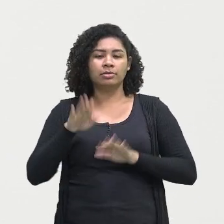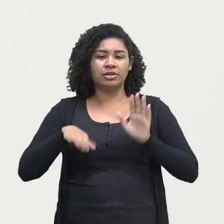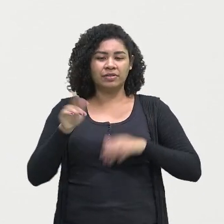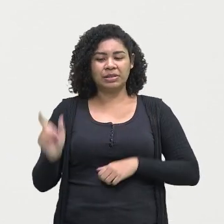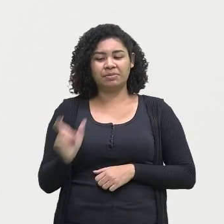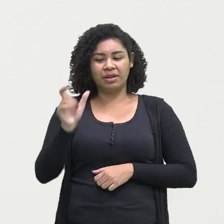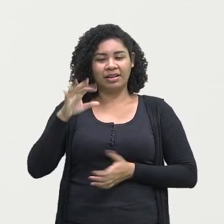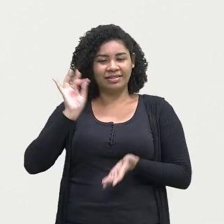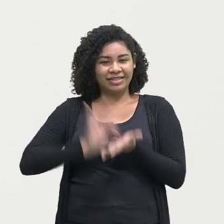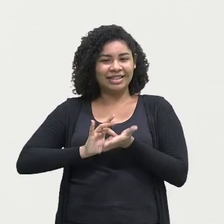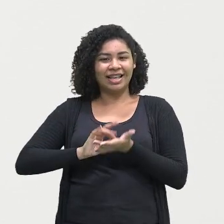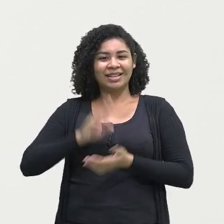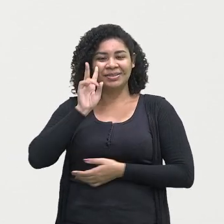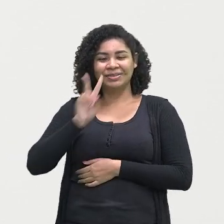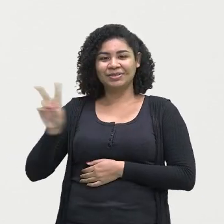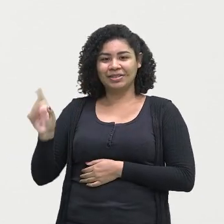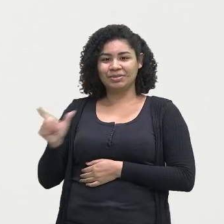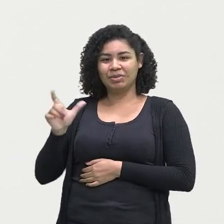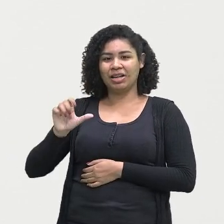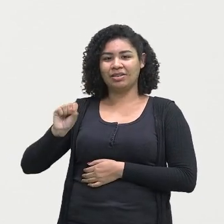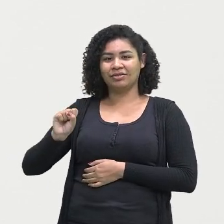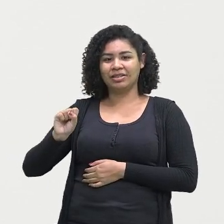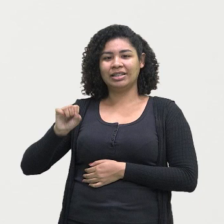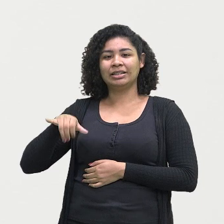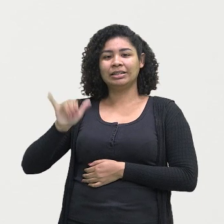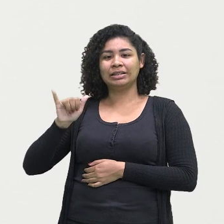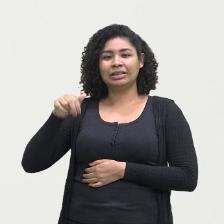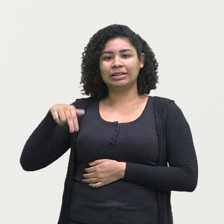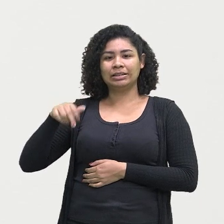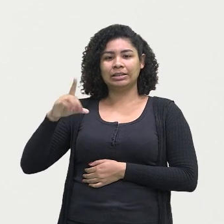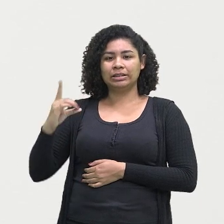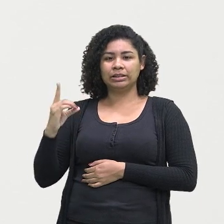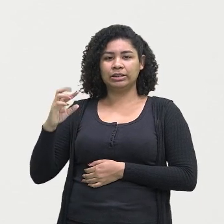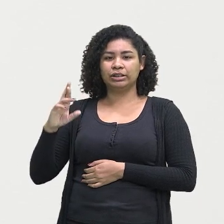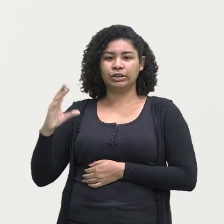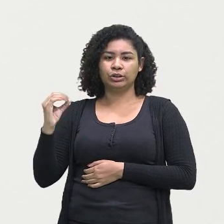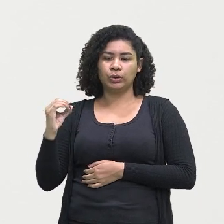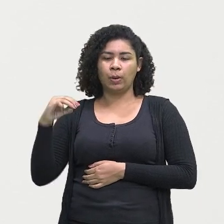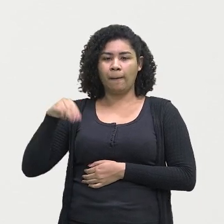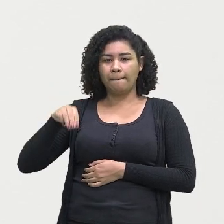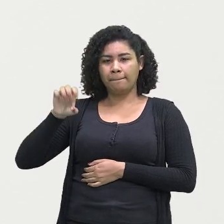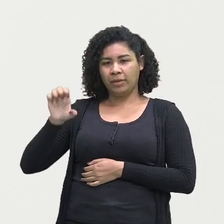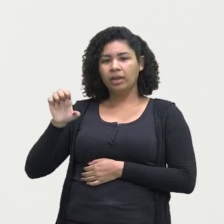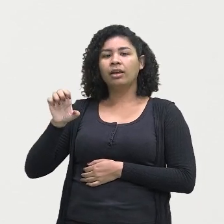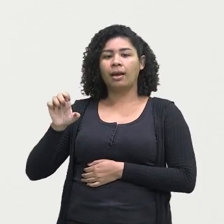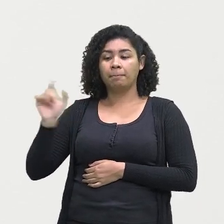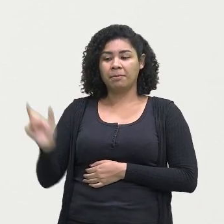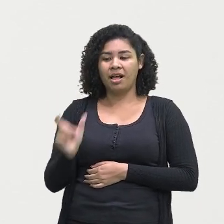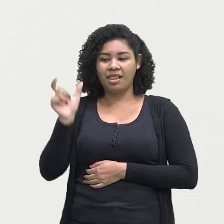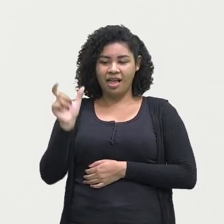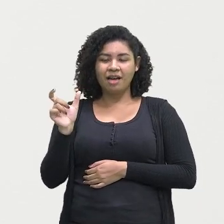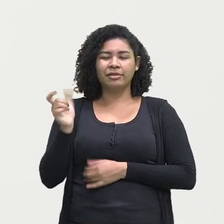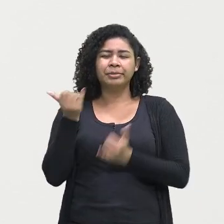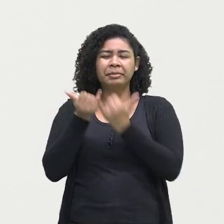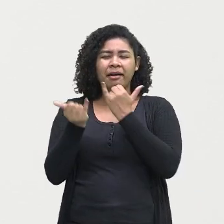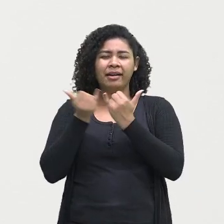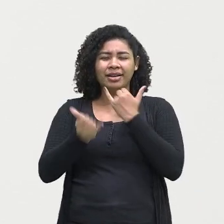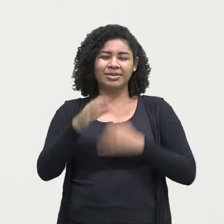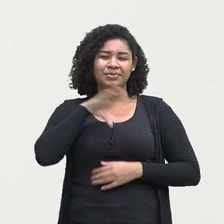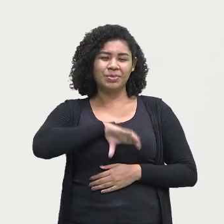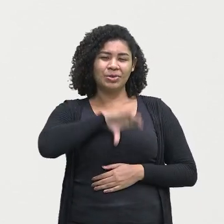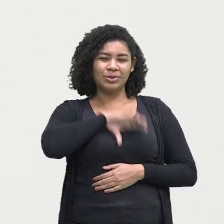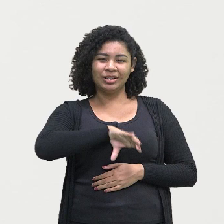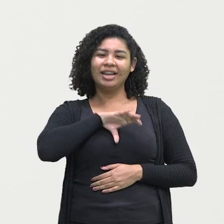é verdadeiramente um cognato, porque ela se escreve e se pronuncia de maneira muito semelhante à